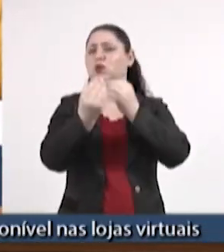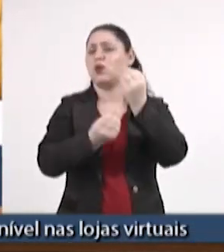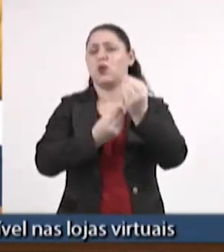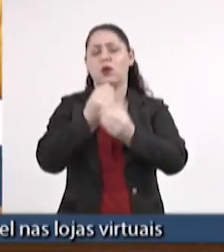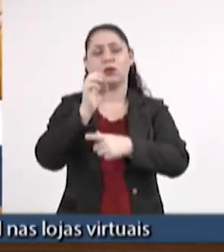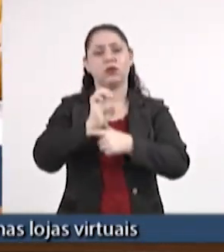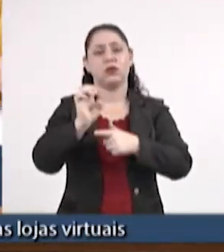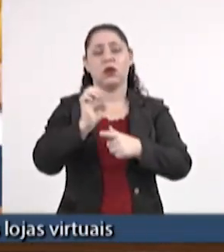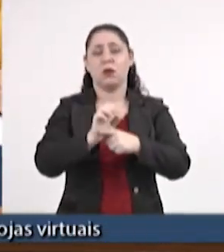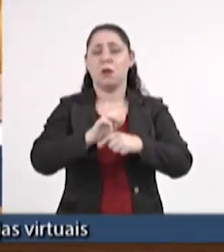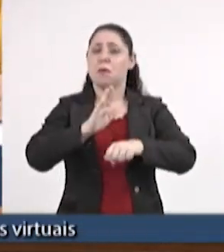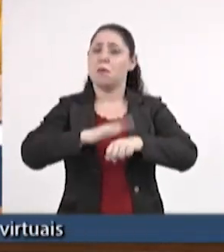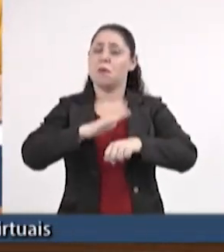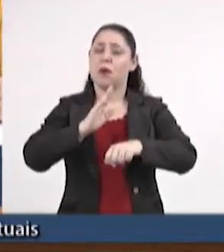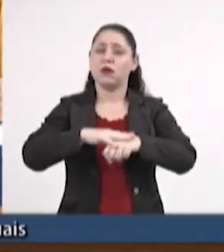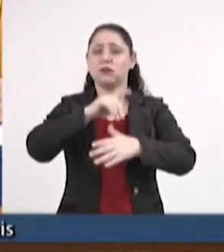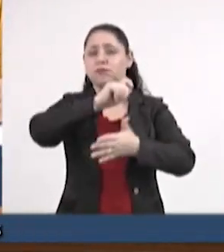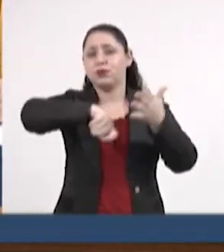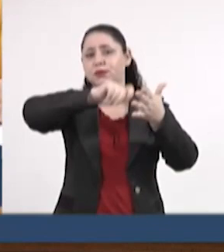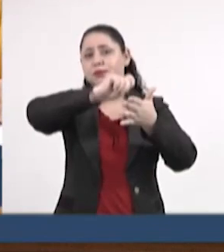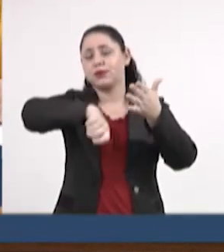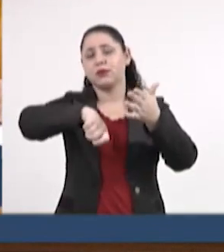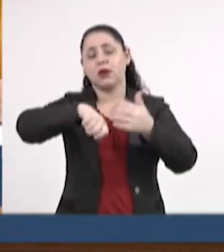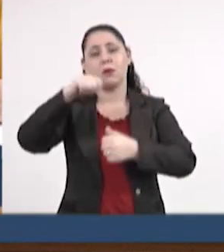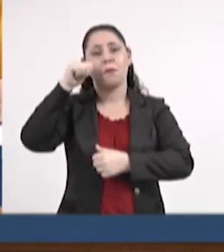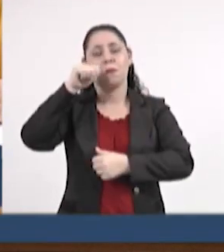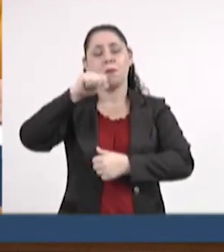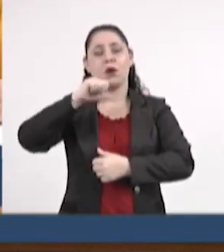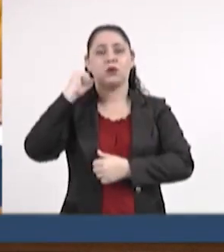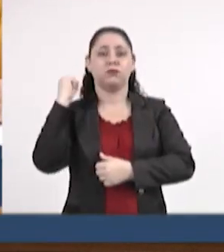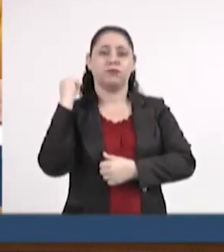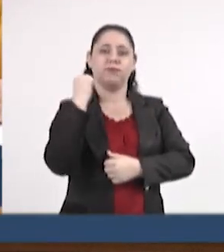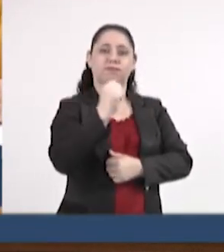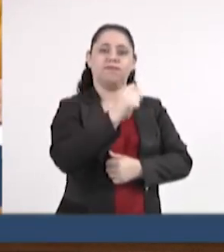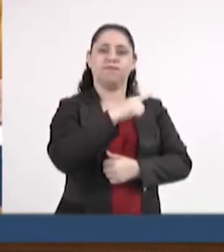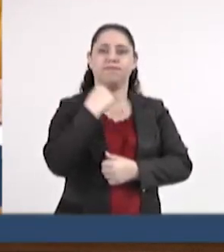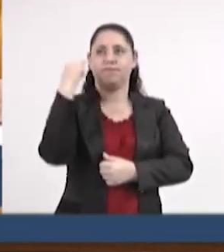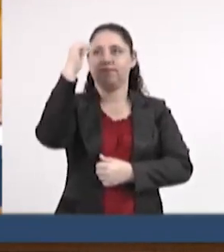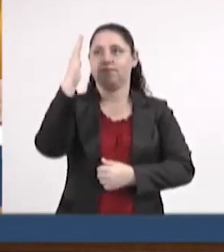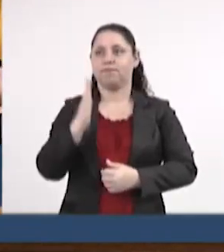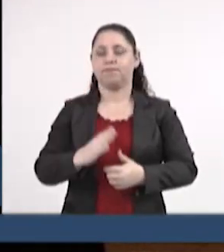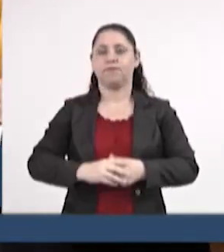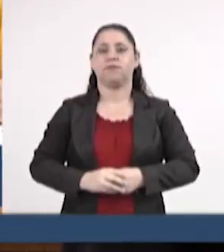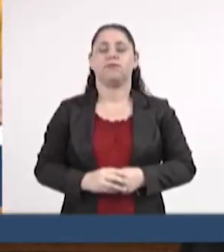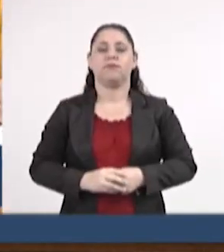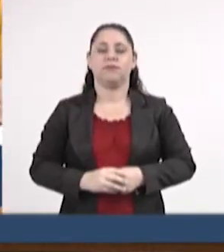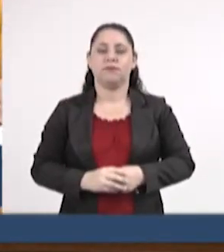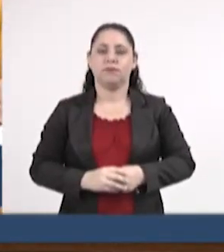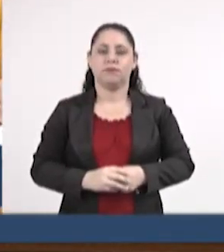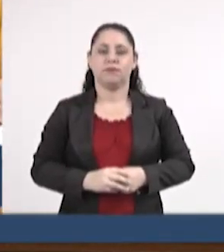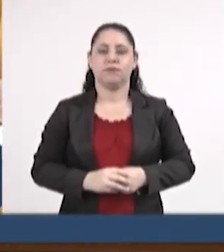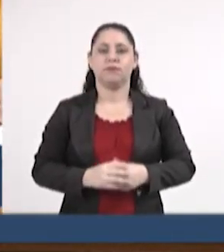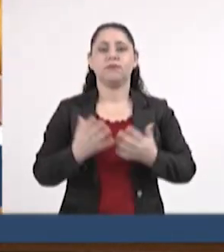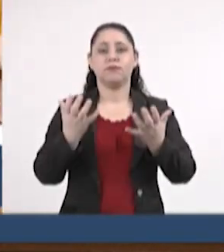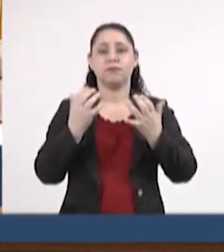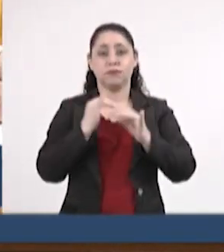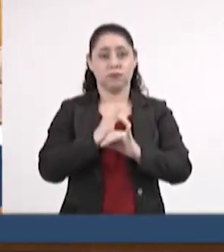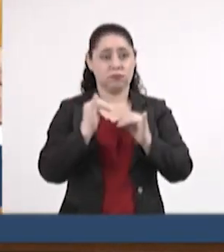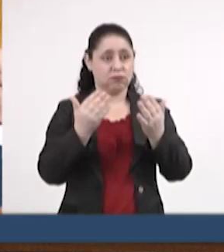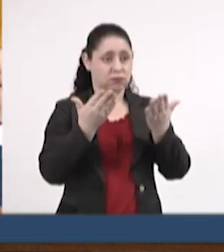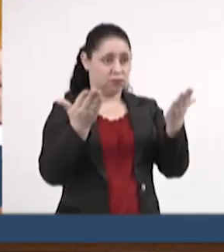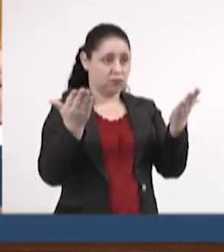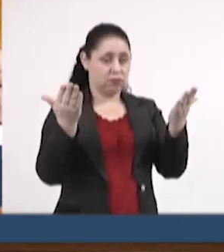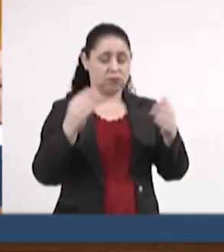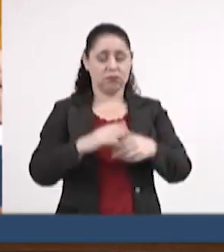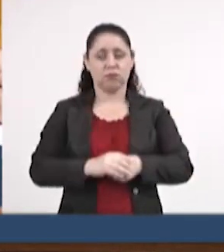como o estado que mais registra casos de feminicídio no Brasil. Queria dizer para